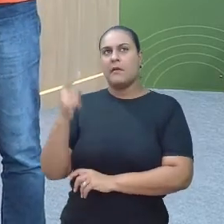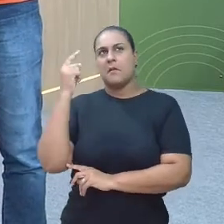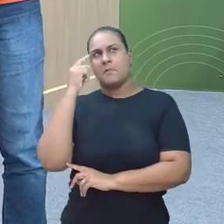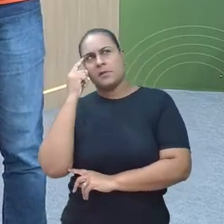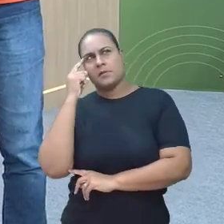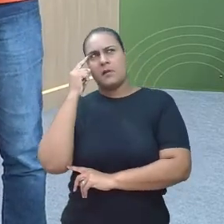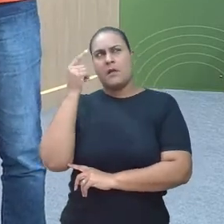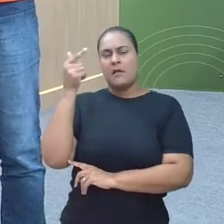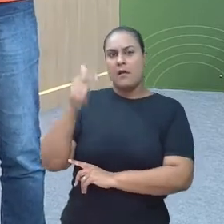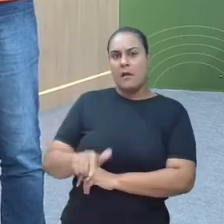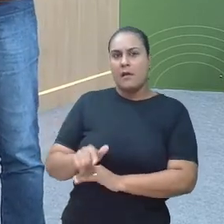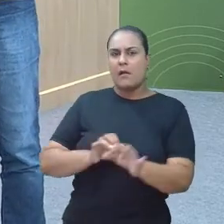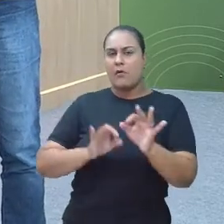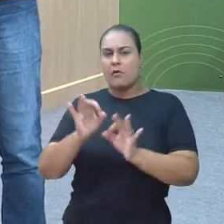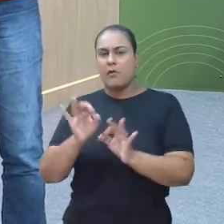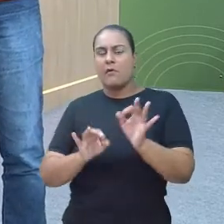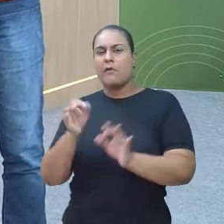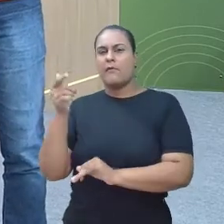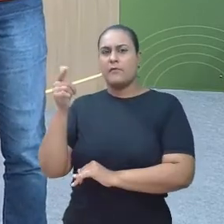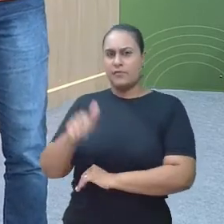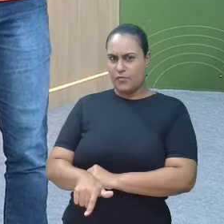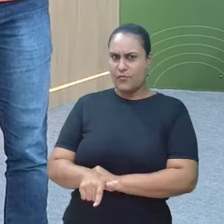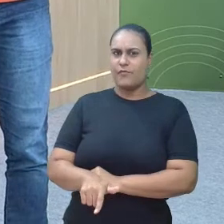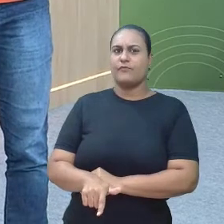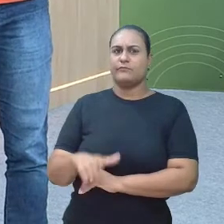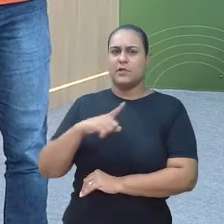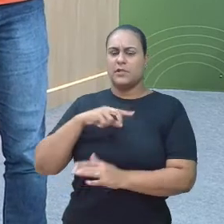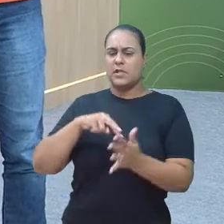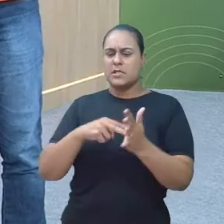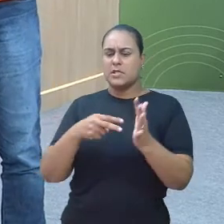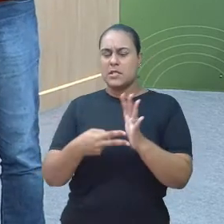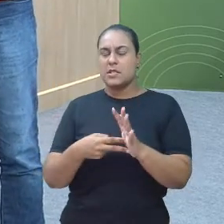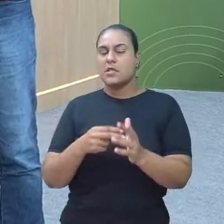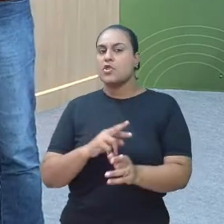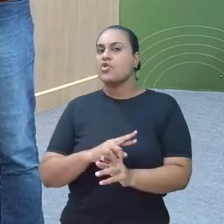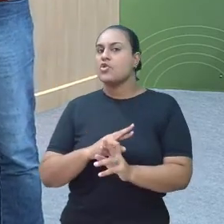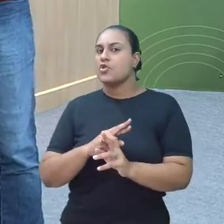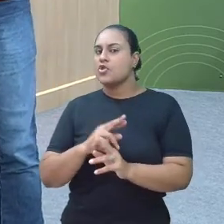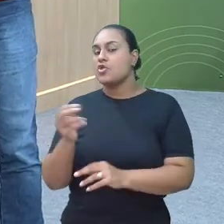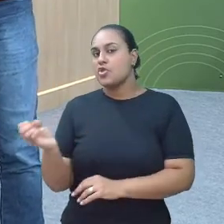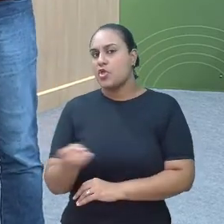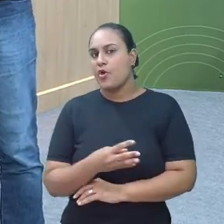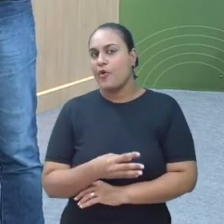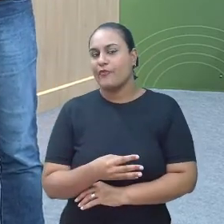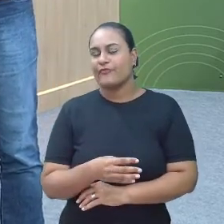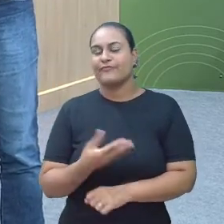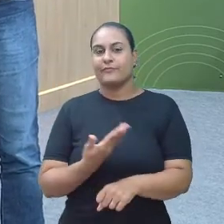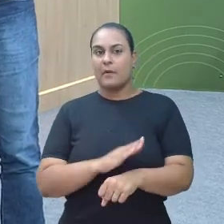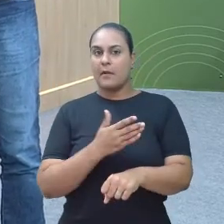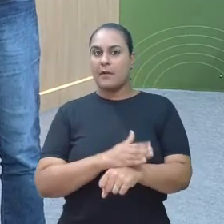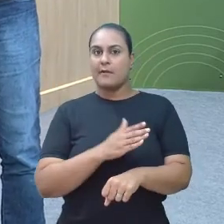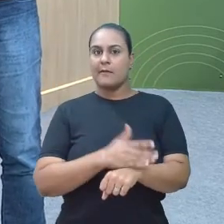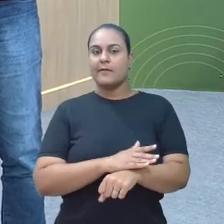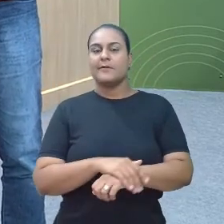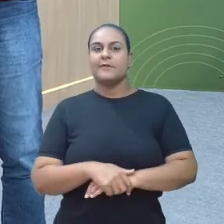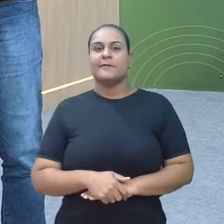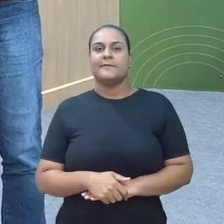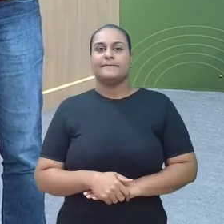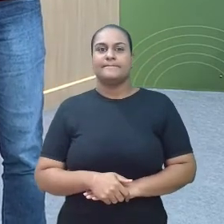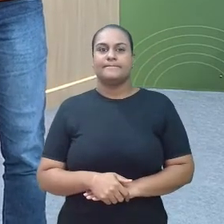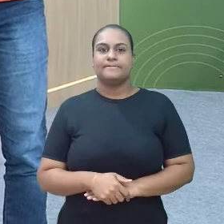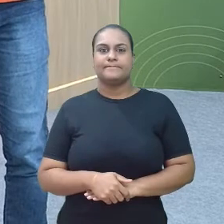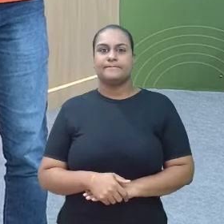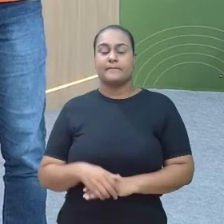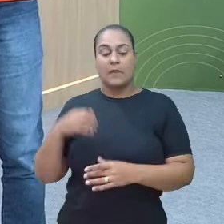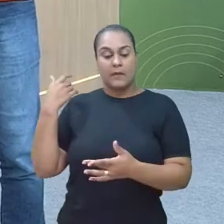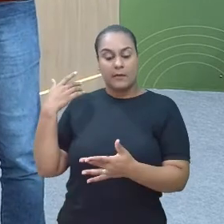são reelaboradas, ressignificadas, dão novos significados, né, para essas práticas. E aí, ao